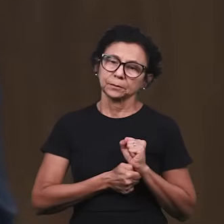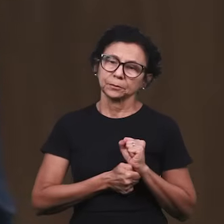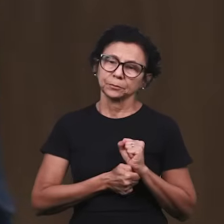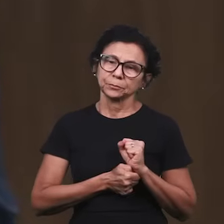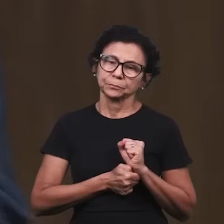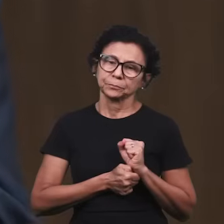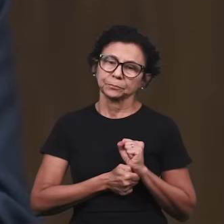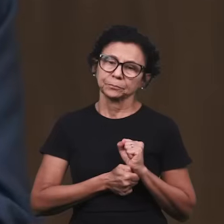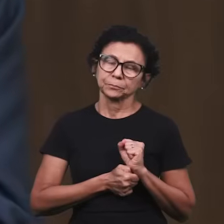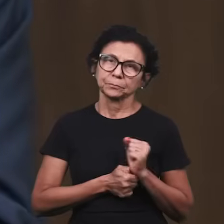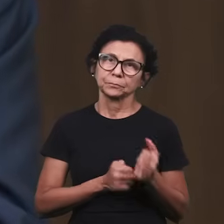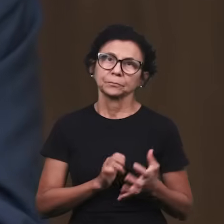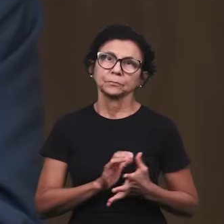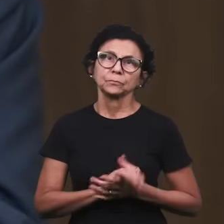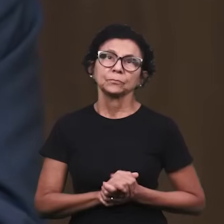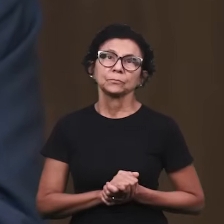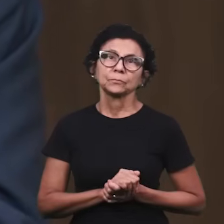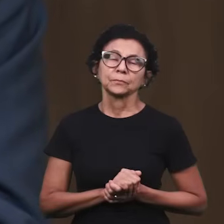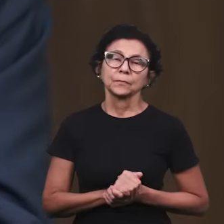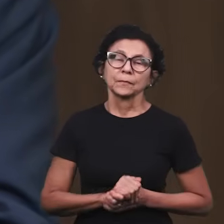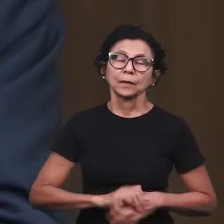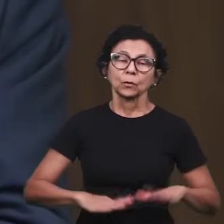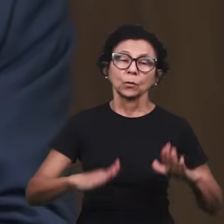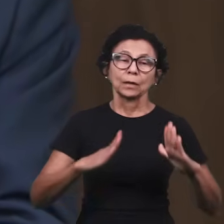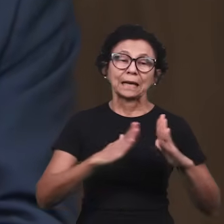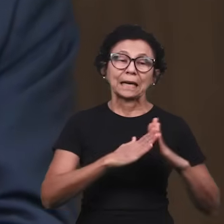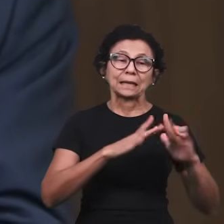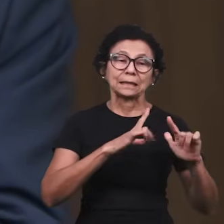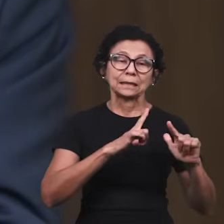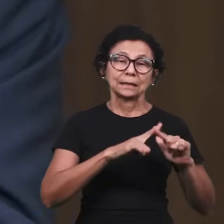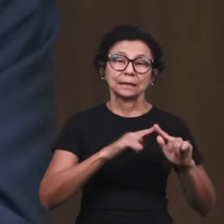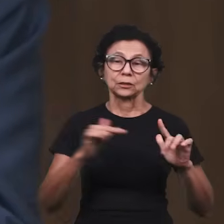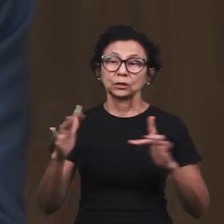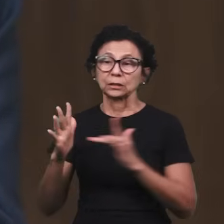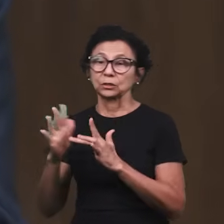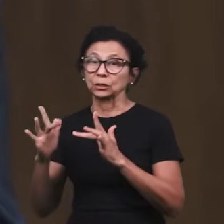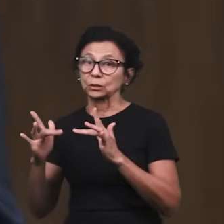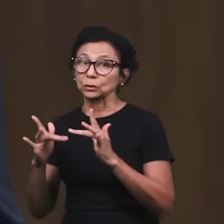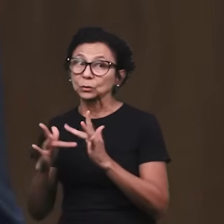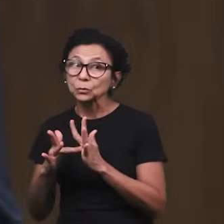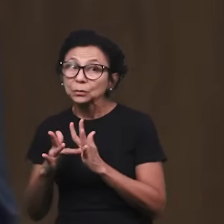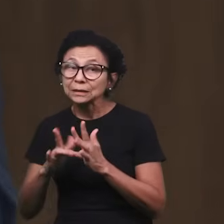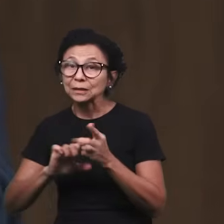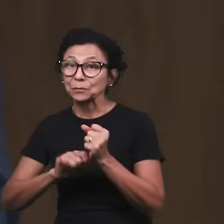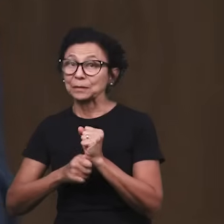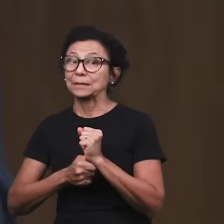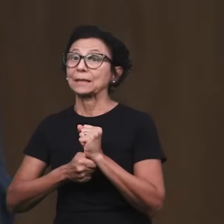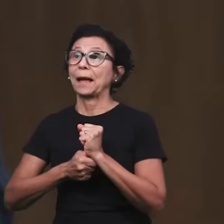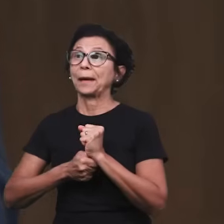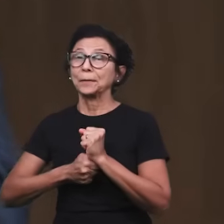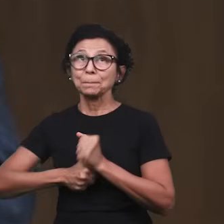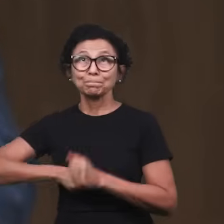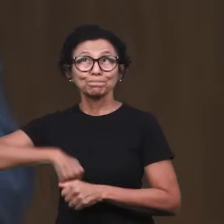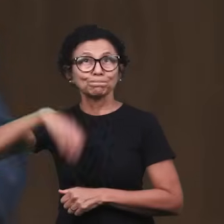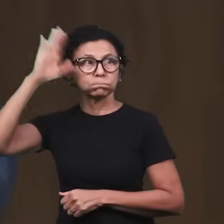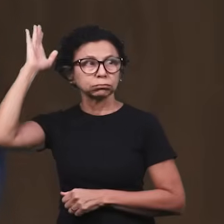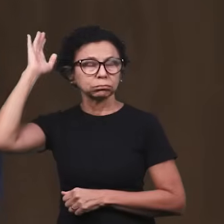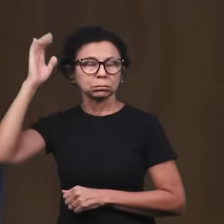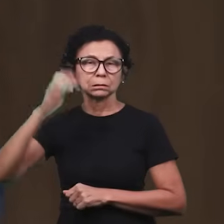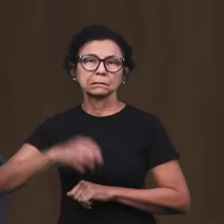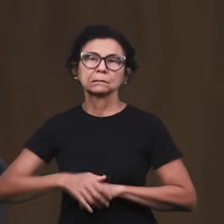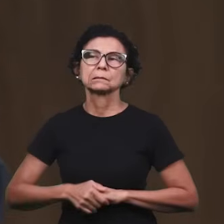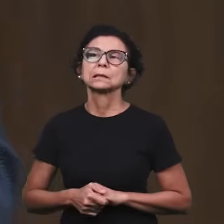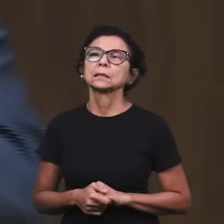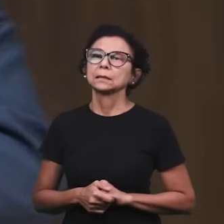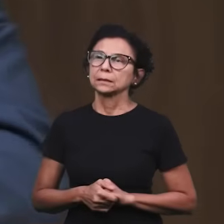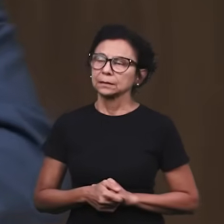mistério. Agora, o casamento entre Jesus e a igreja é um grande mistério. Muito bom. Essa é a diferença. Nós estamos falando do primeiro